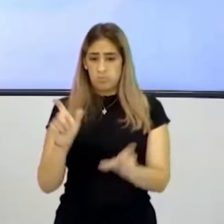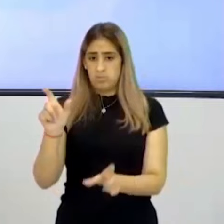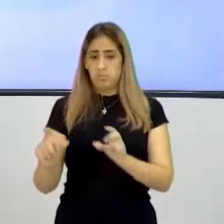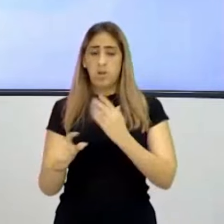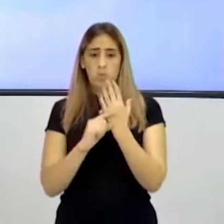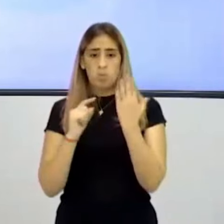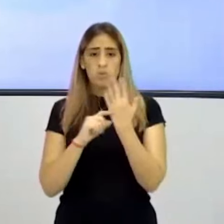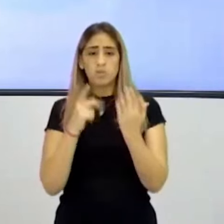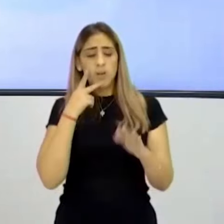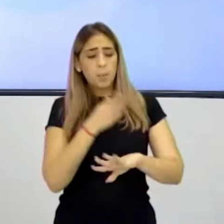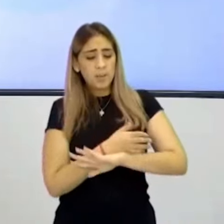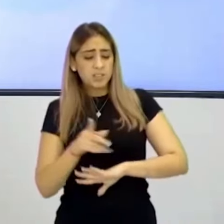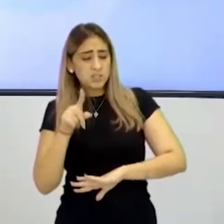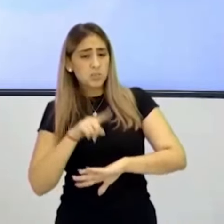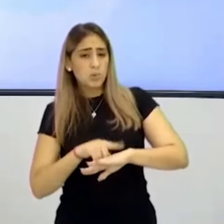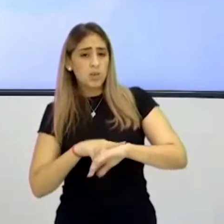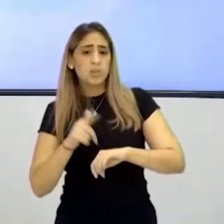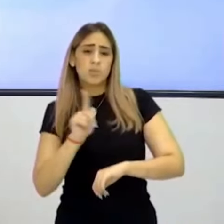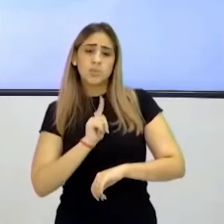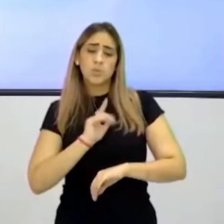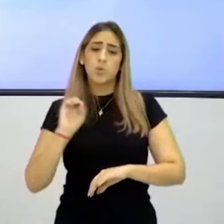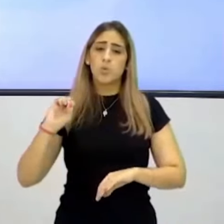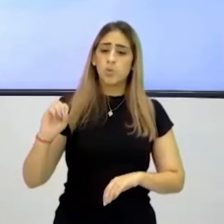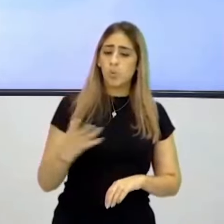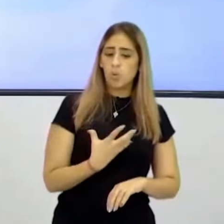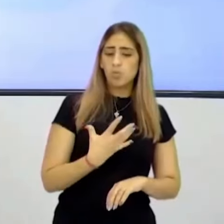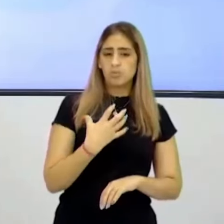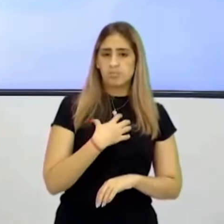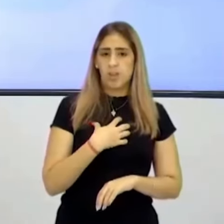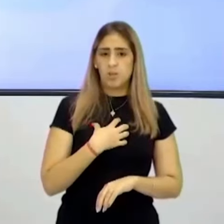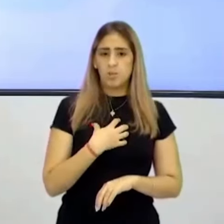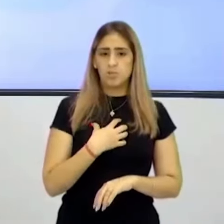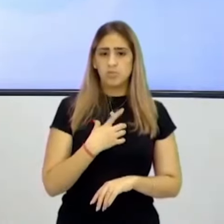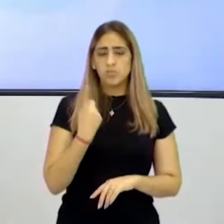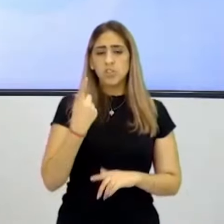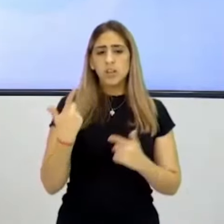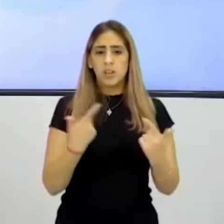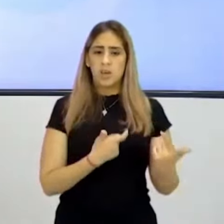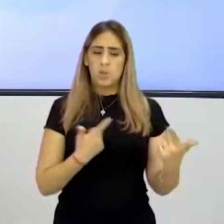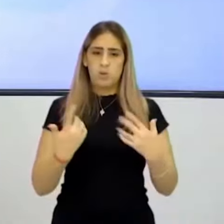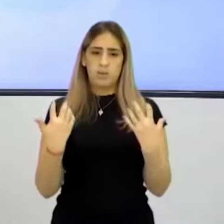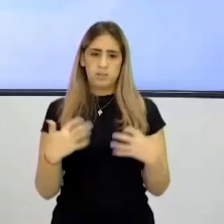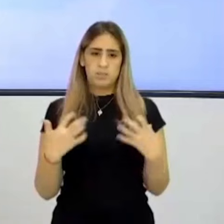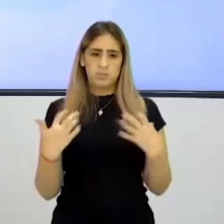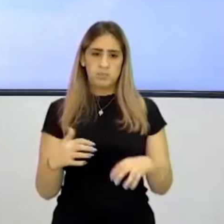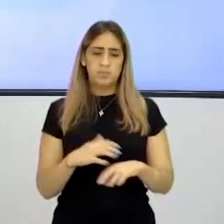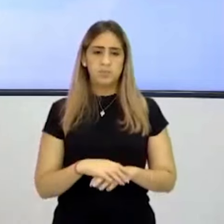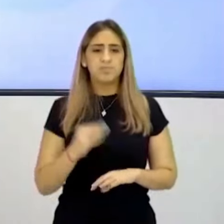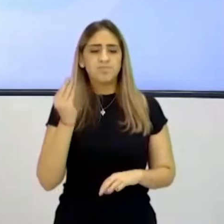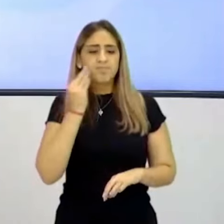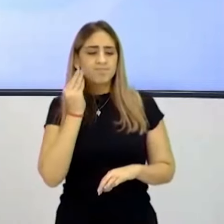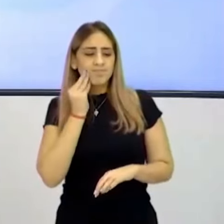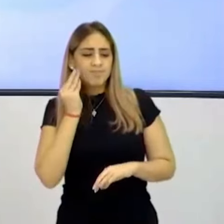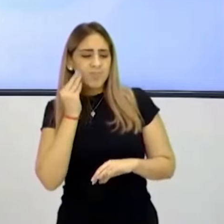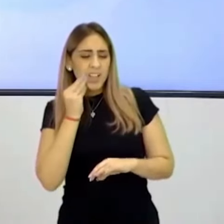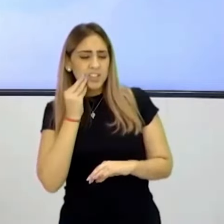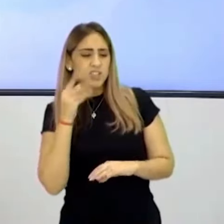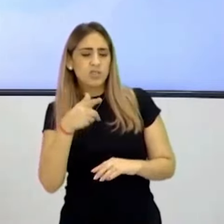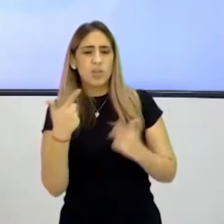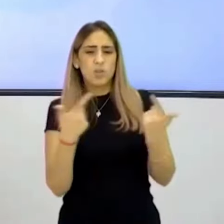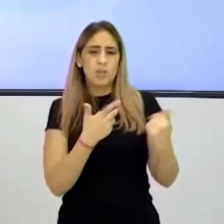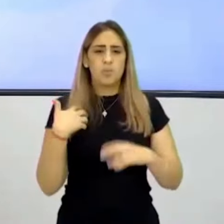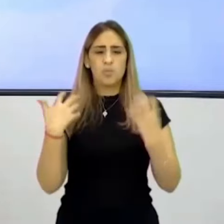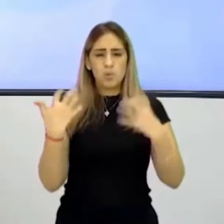a partir desse momento nós temos um novo tipo de terrorismo. A tratativa do terrorismo,